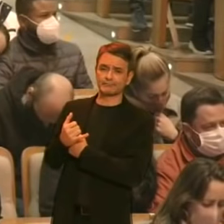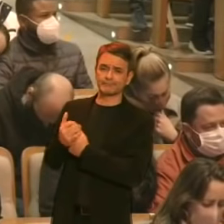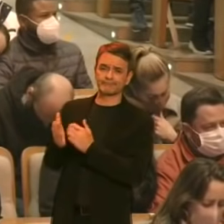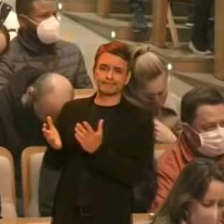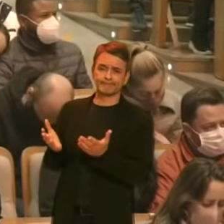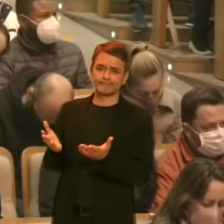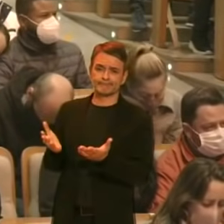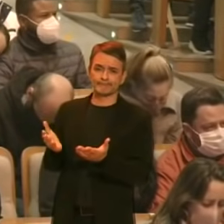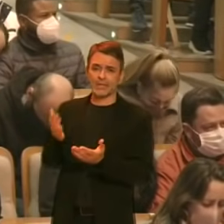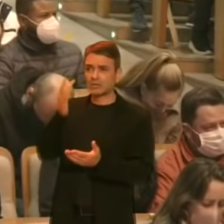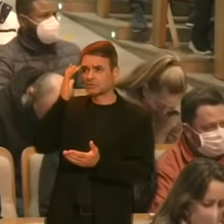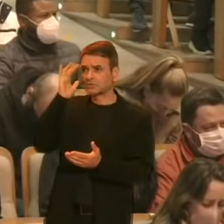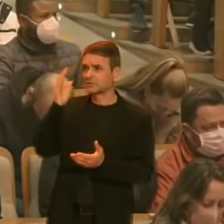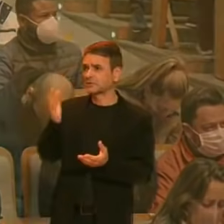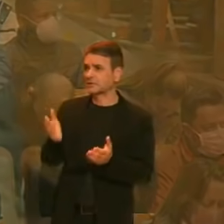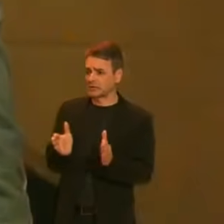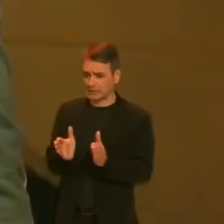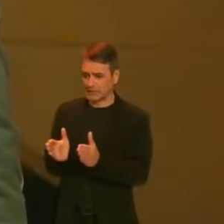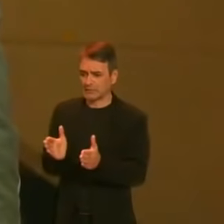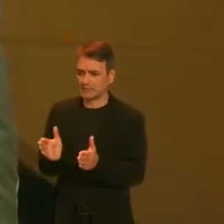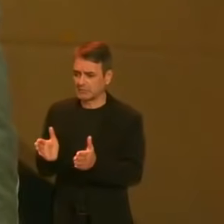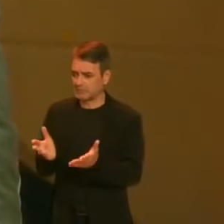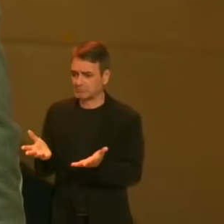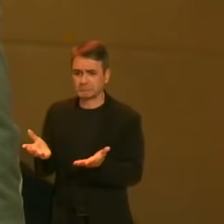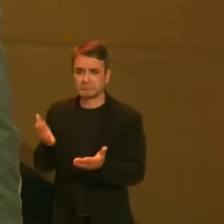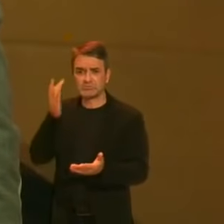e não sei que caminho seguir,